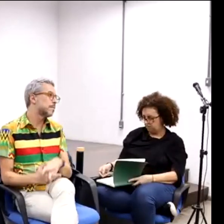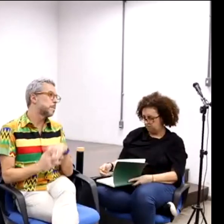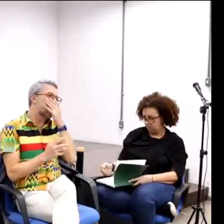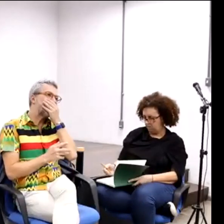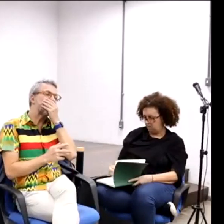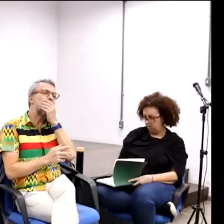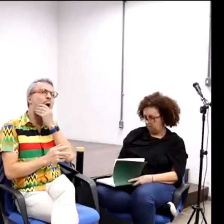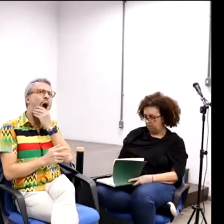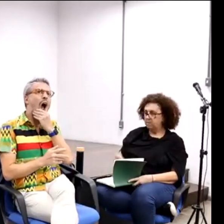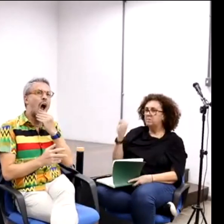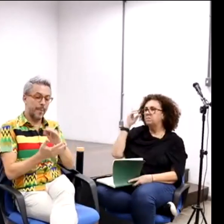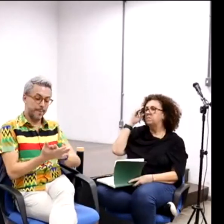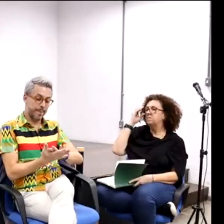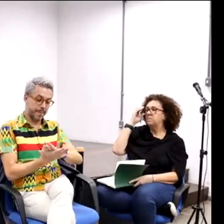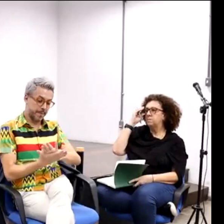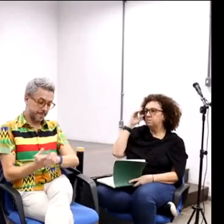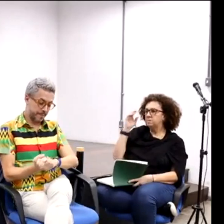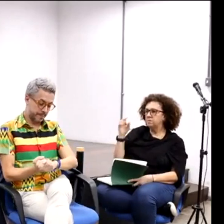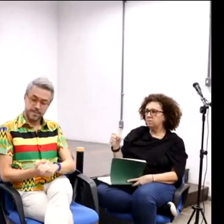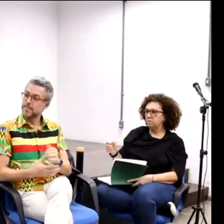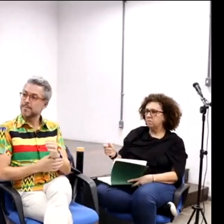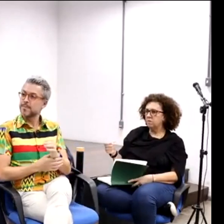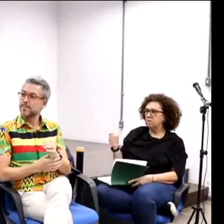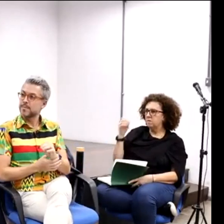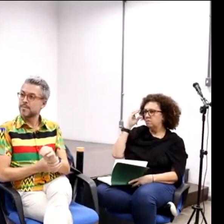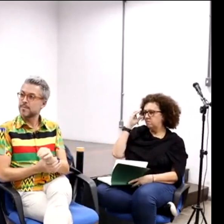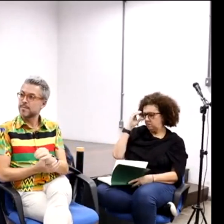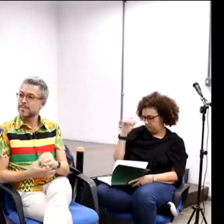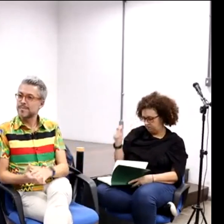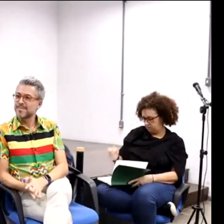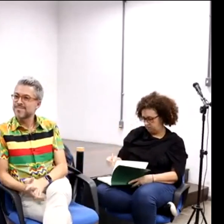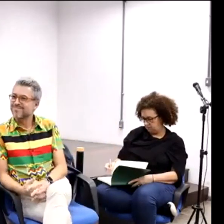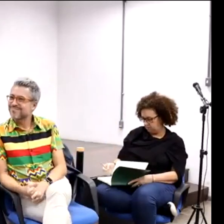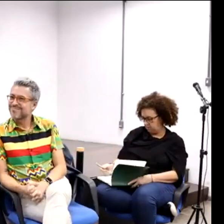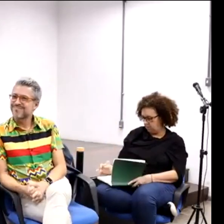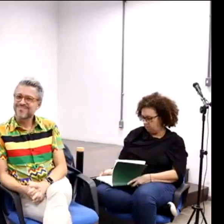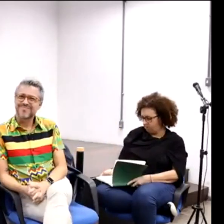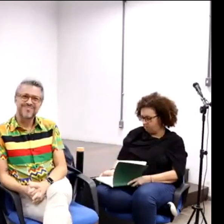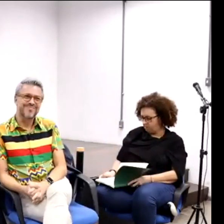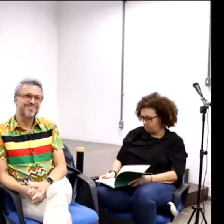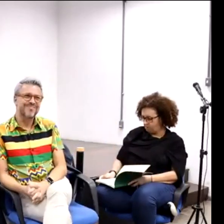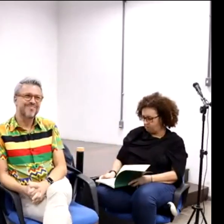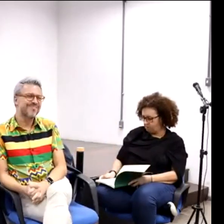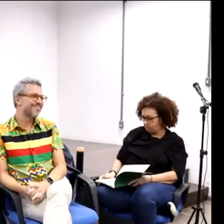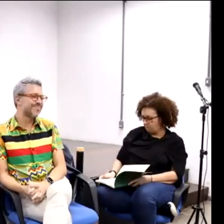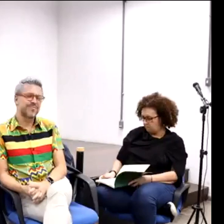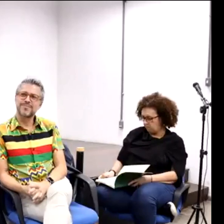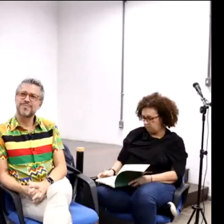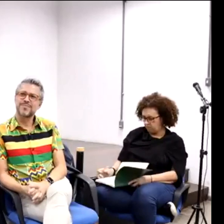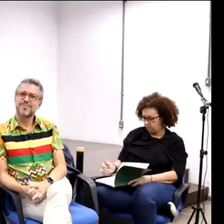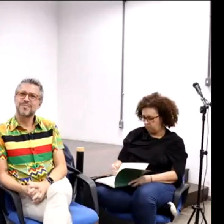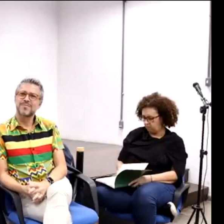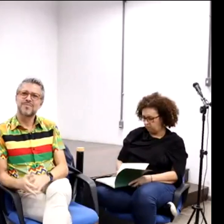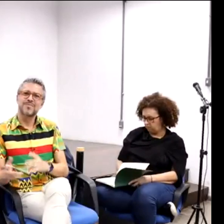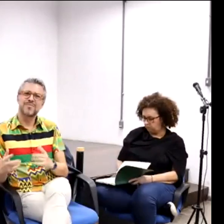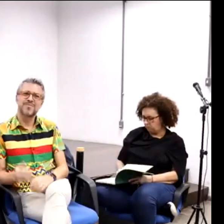também dar as boas-vindas a alguns rostos que eu já conheço, outros só de passagem, né? Pela escola de